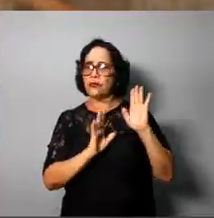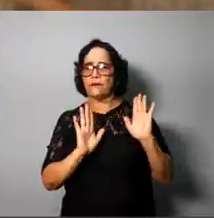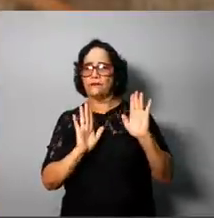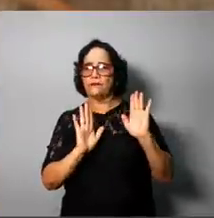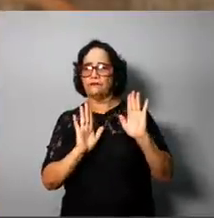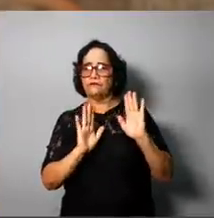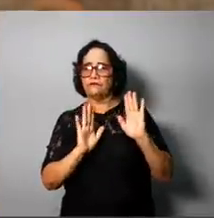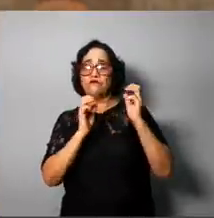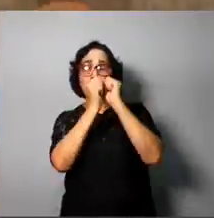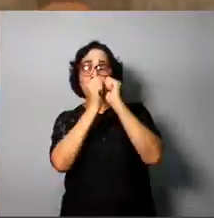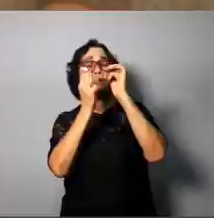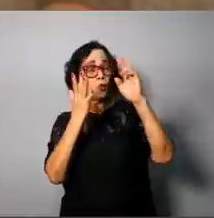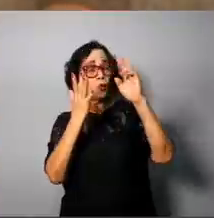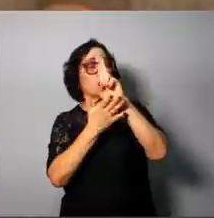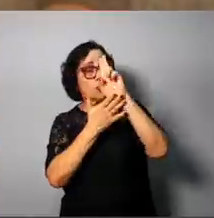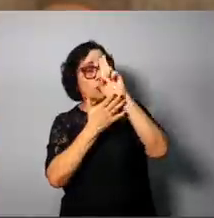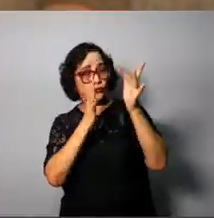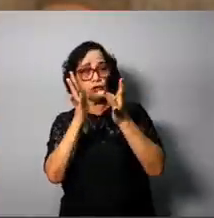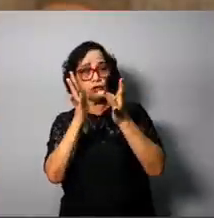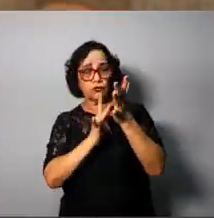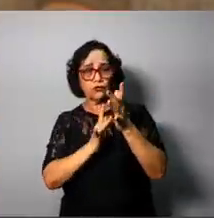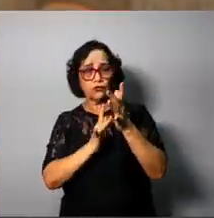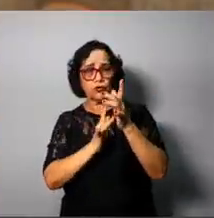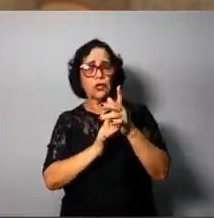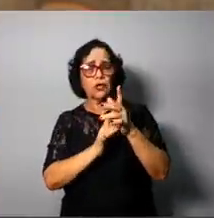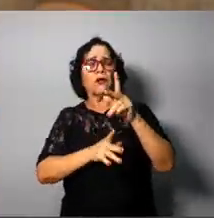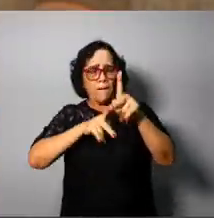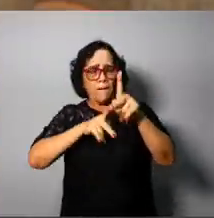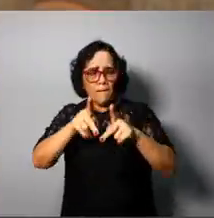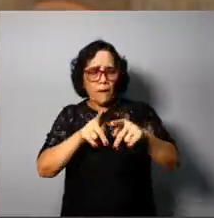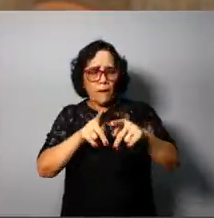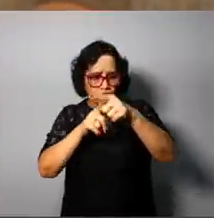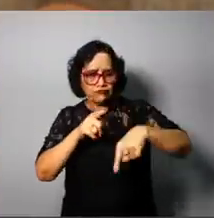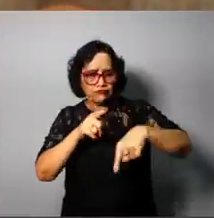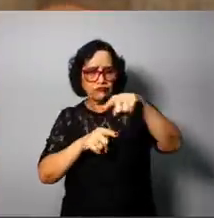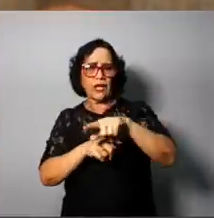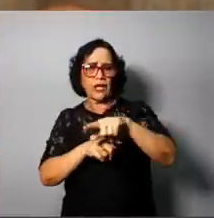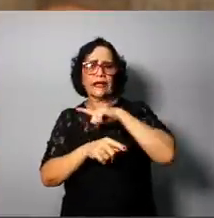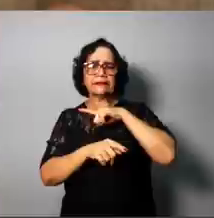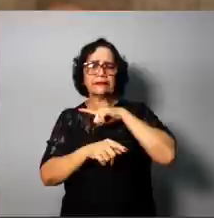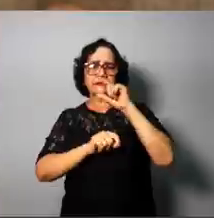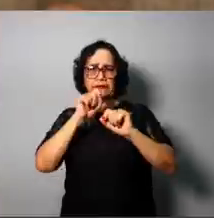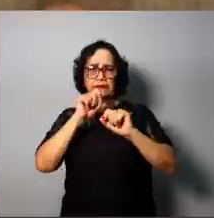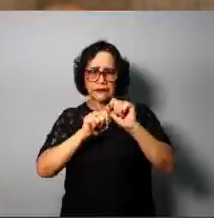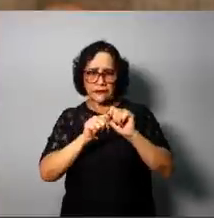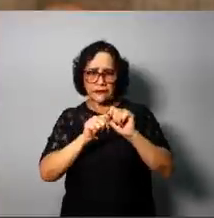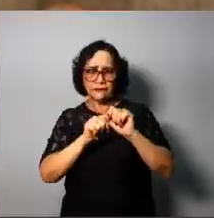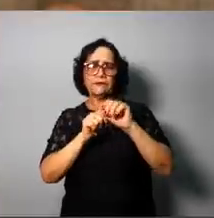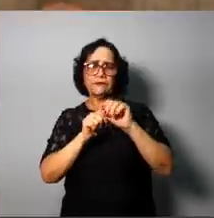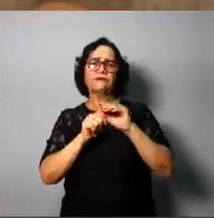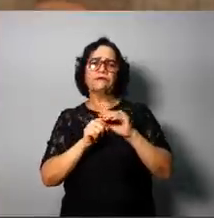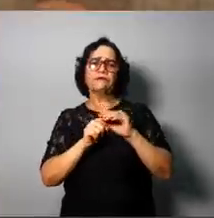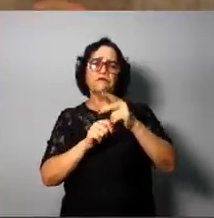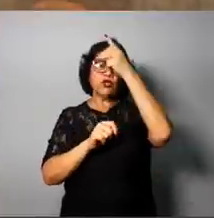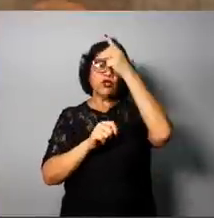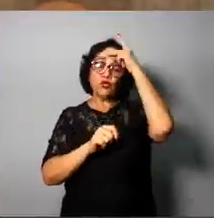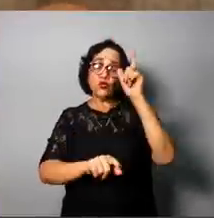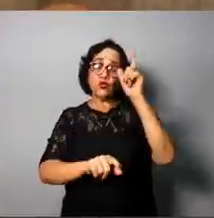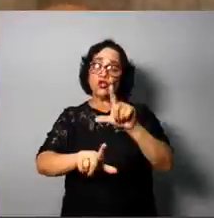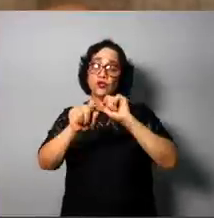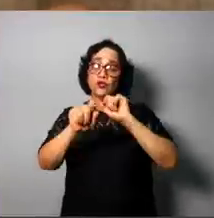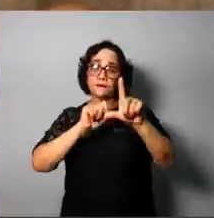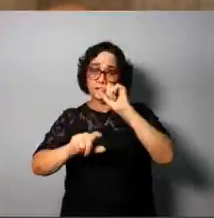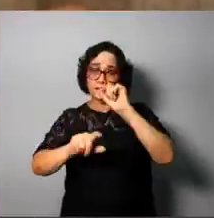esses povos estáis também vós, chamados a ser discípulos de